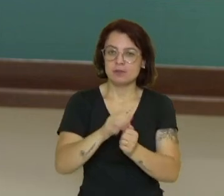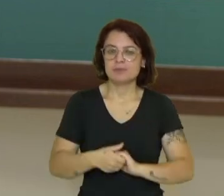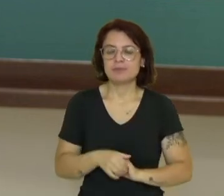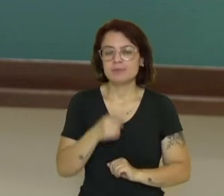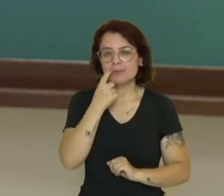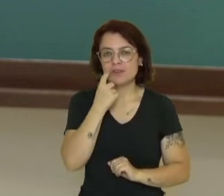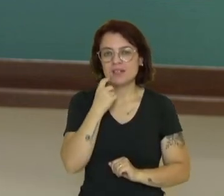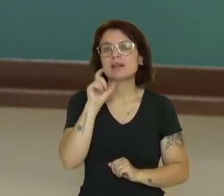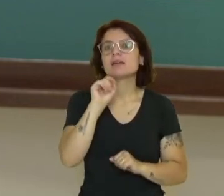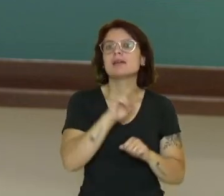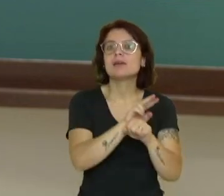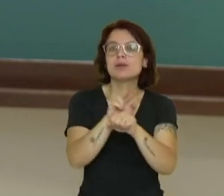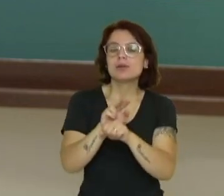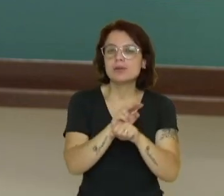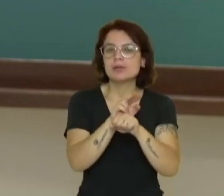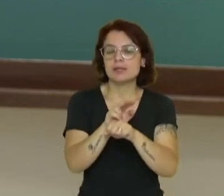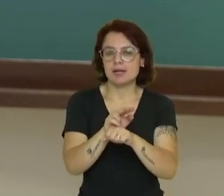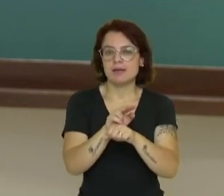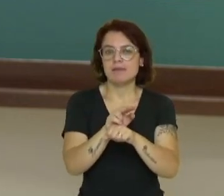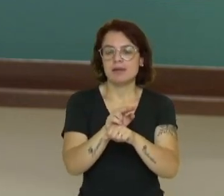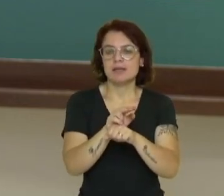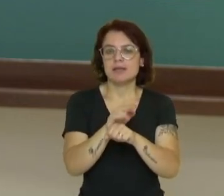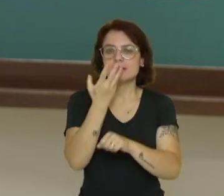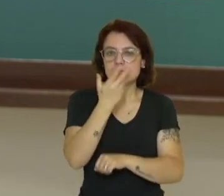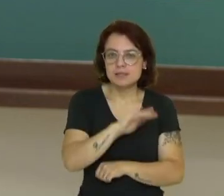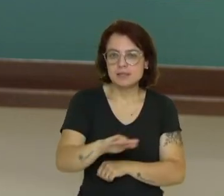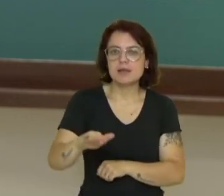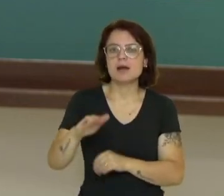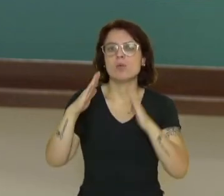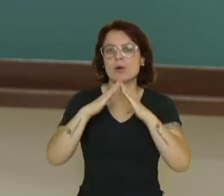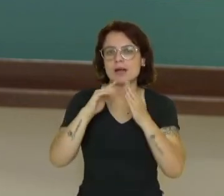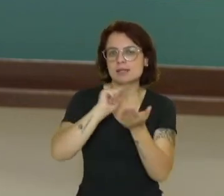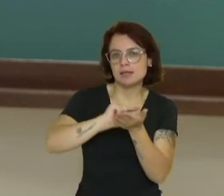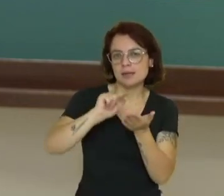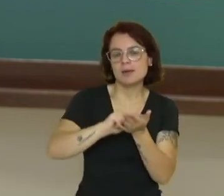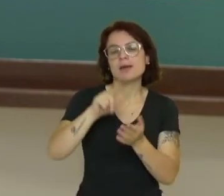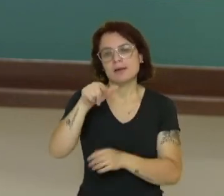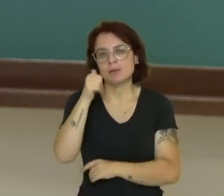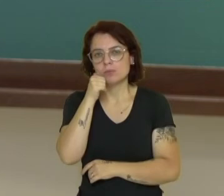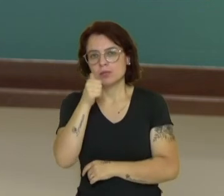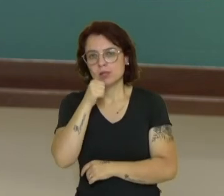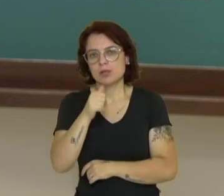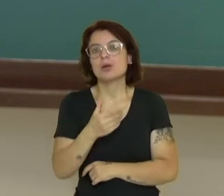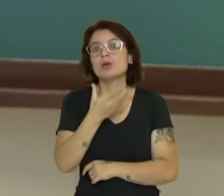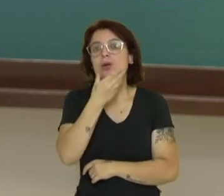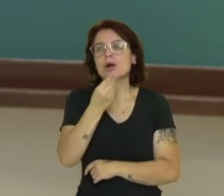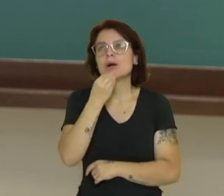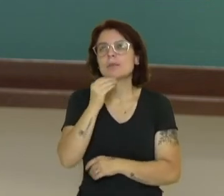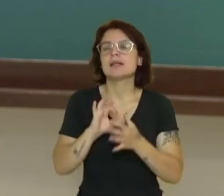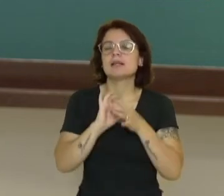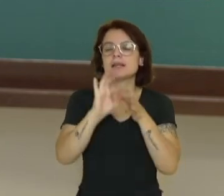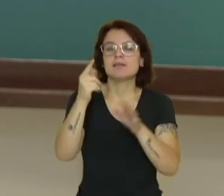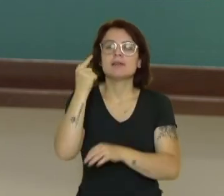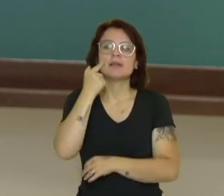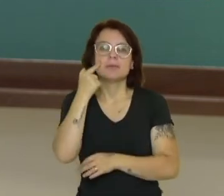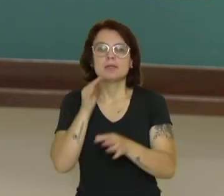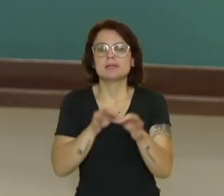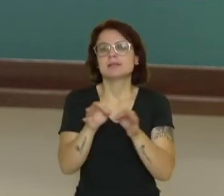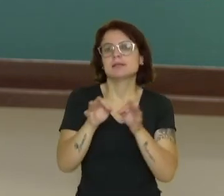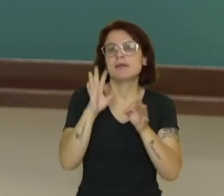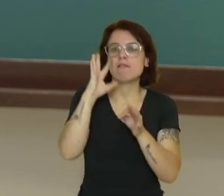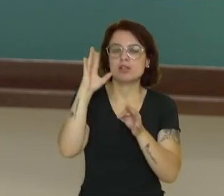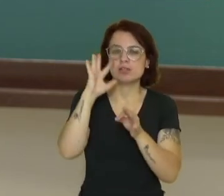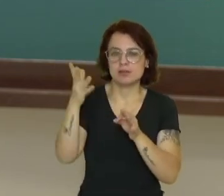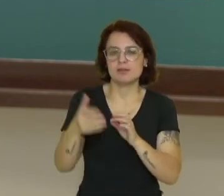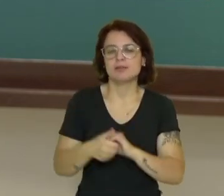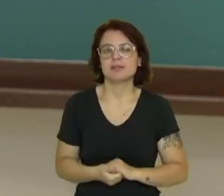da criação das crianças, né? E da casa eram as mulheres. E os homens, então, eram livres para pensar a cidade e filosofar. Então